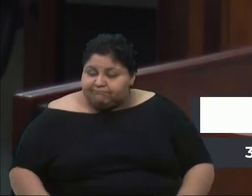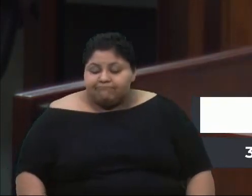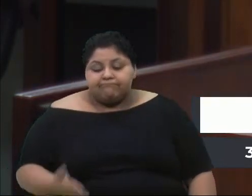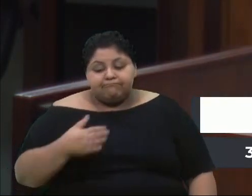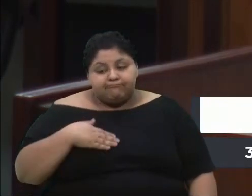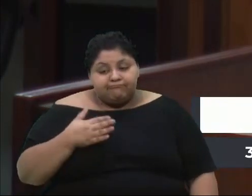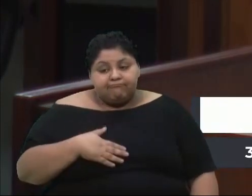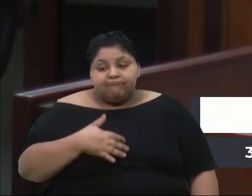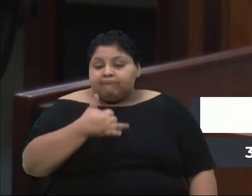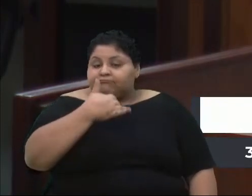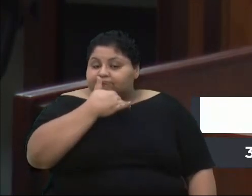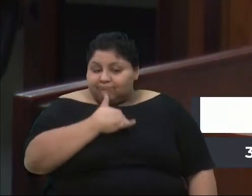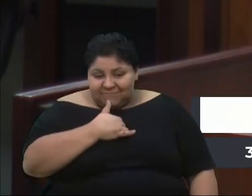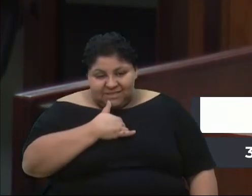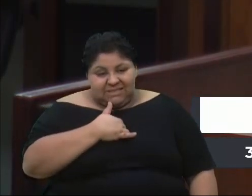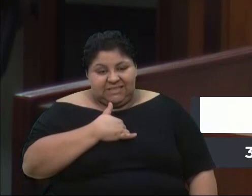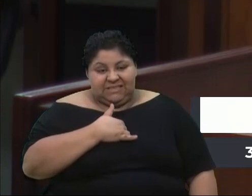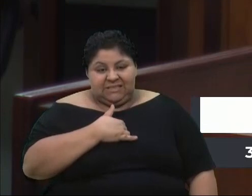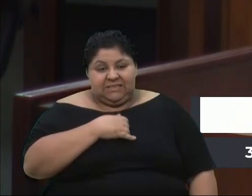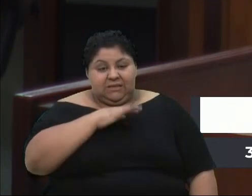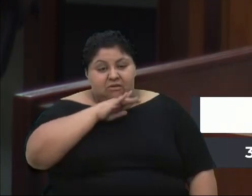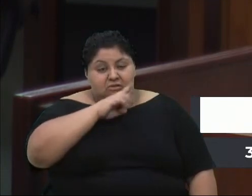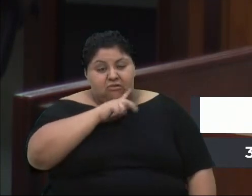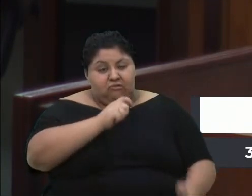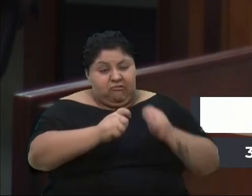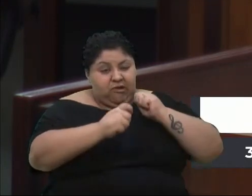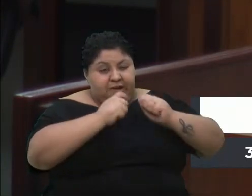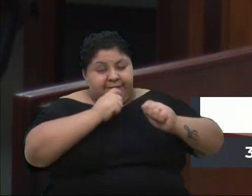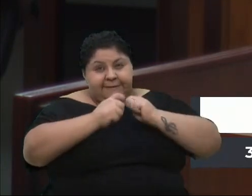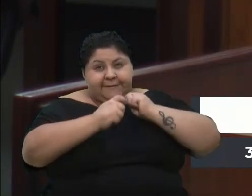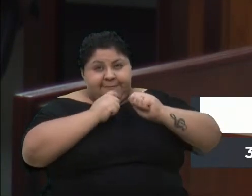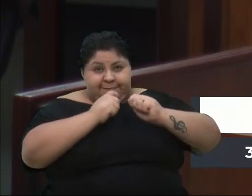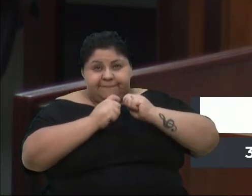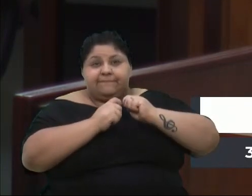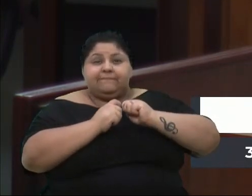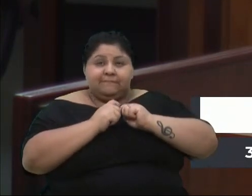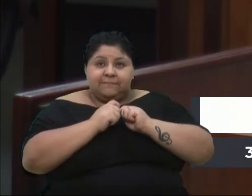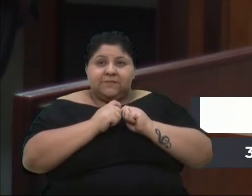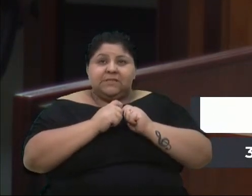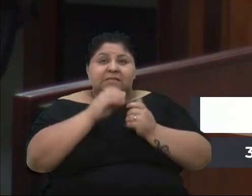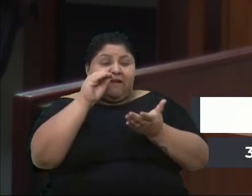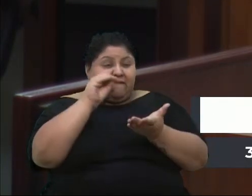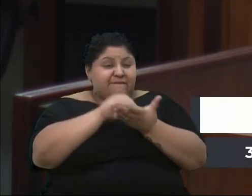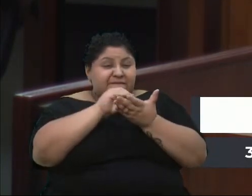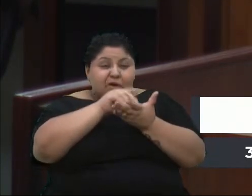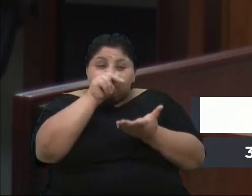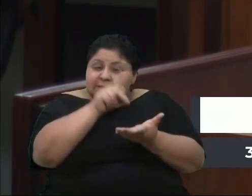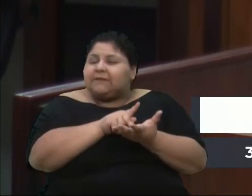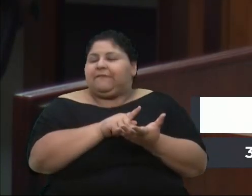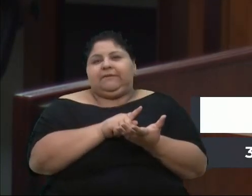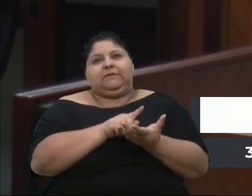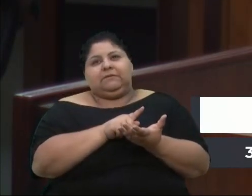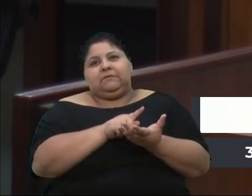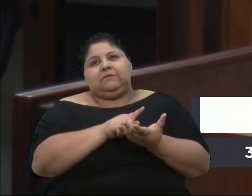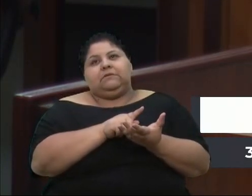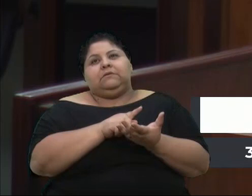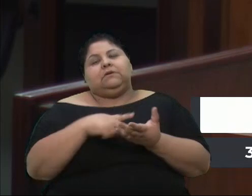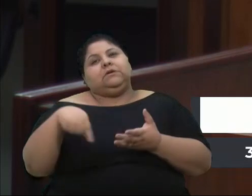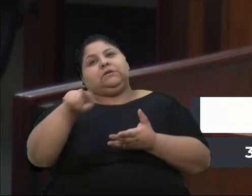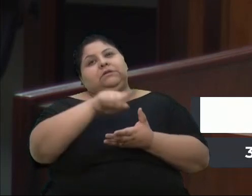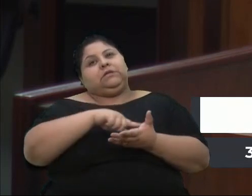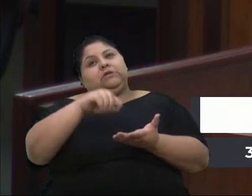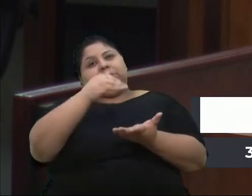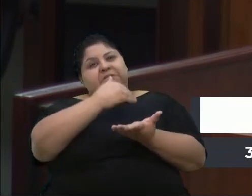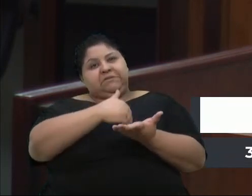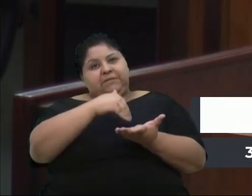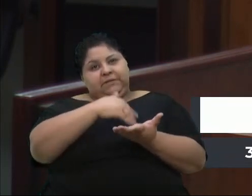Lamento essa péssima entrevista, a falta da verdade da nossa secretária de Caxias